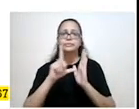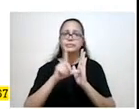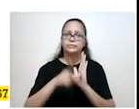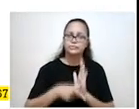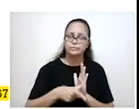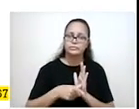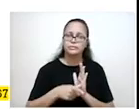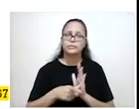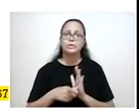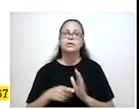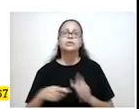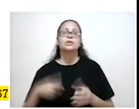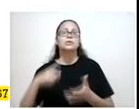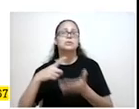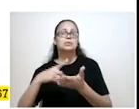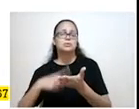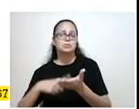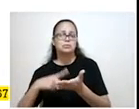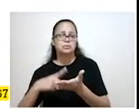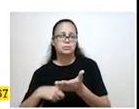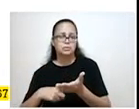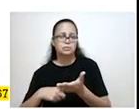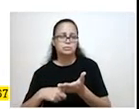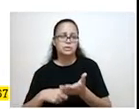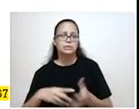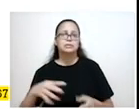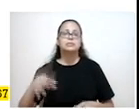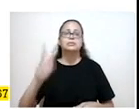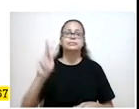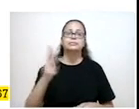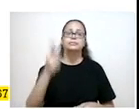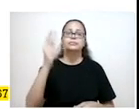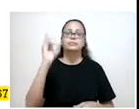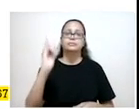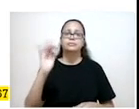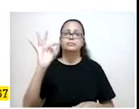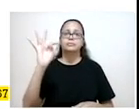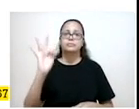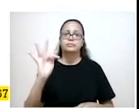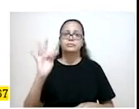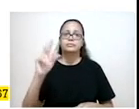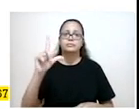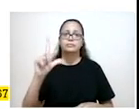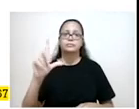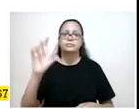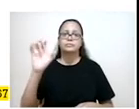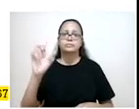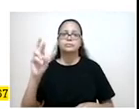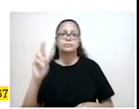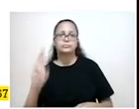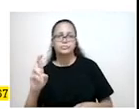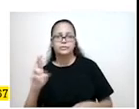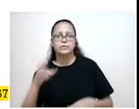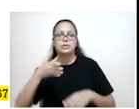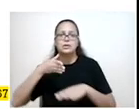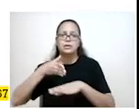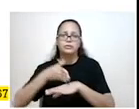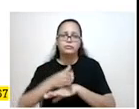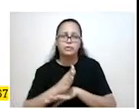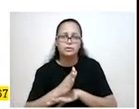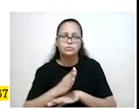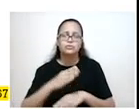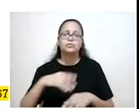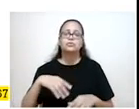não agressão, Hitler invadiu a Polônia em 1º de setembro de 1939 e Stalin no